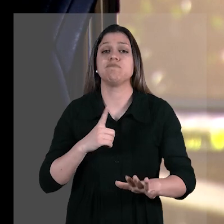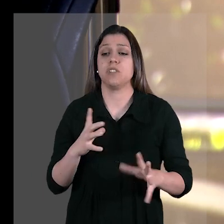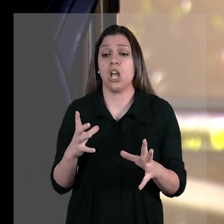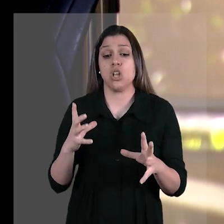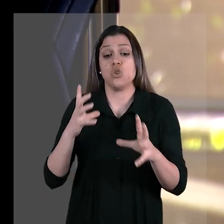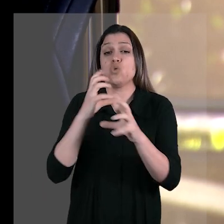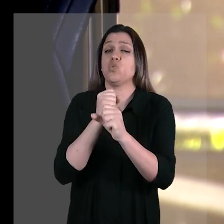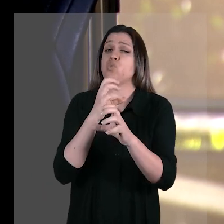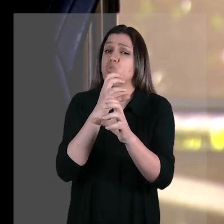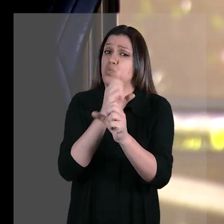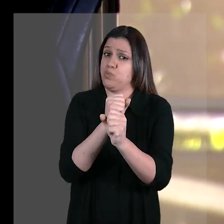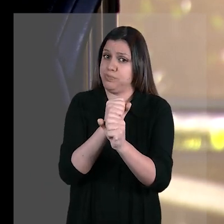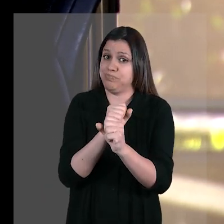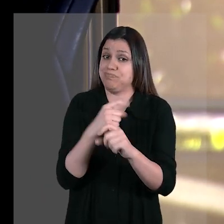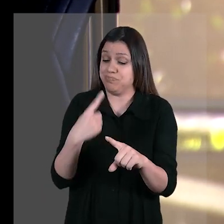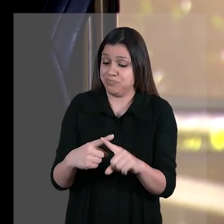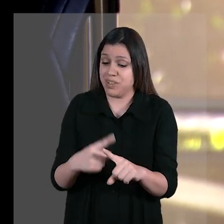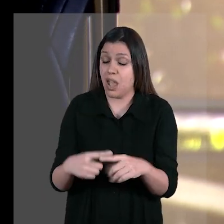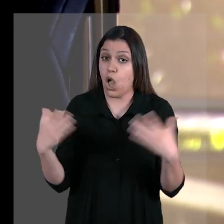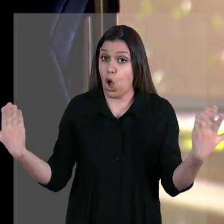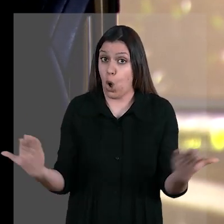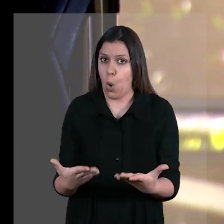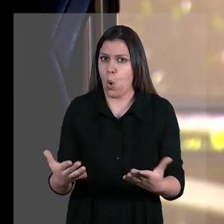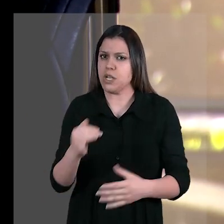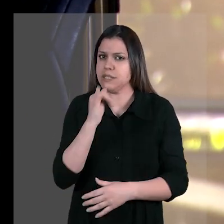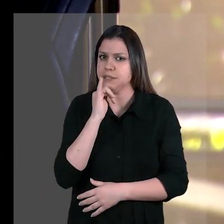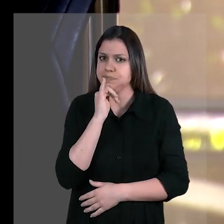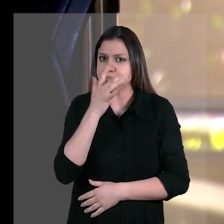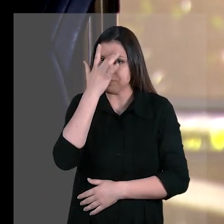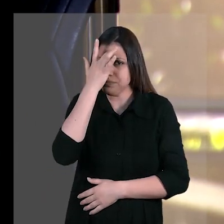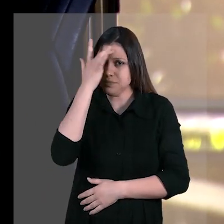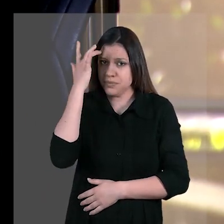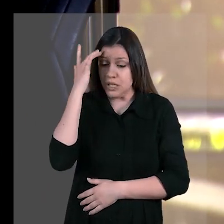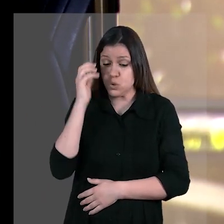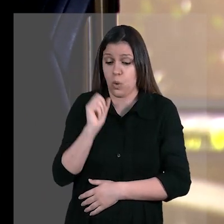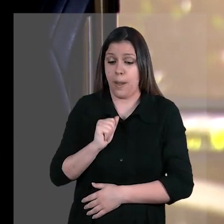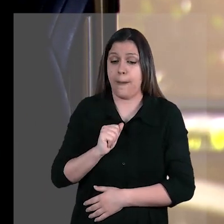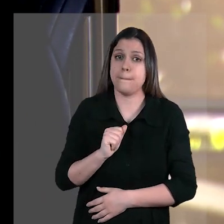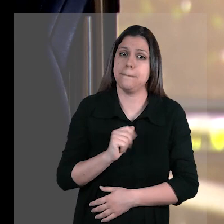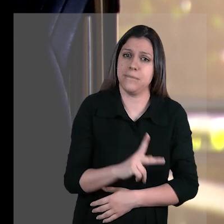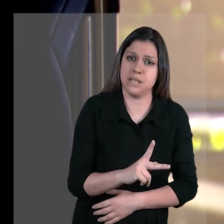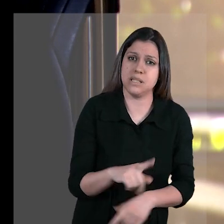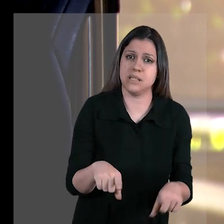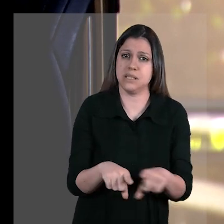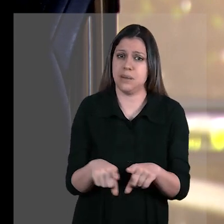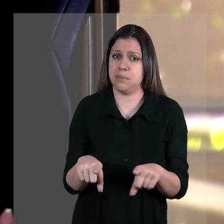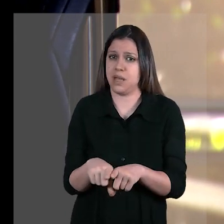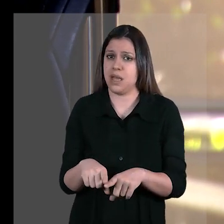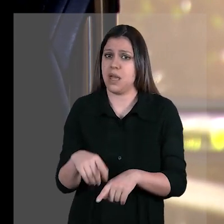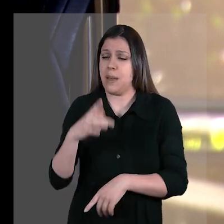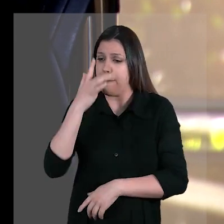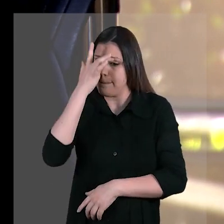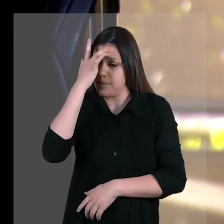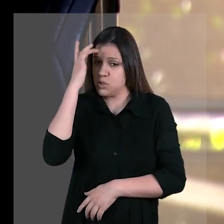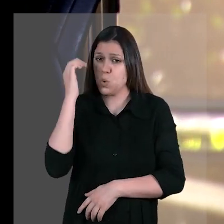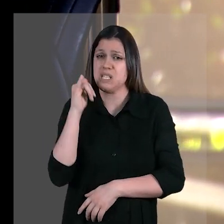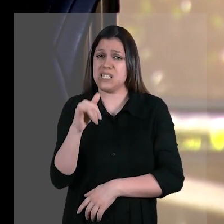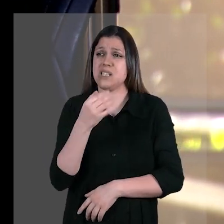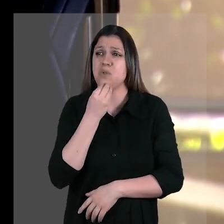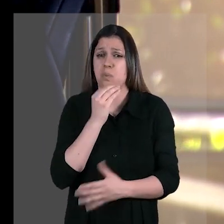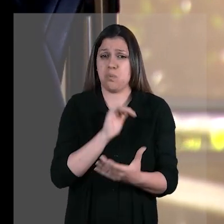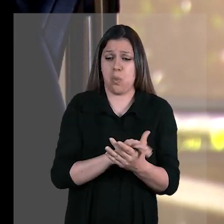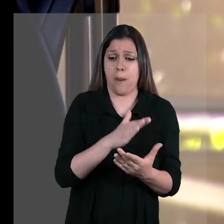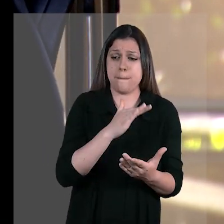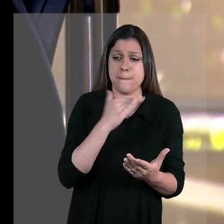né? Por quê? Porque o cálculo hoje, tanto da pessoa que vai se aposentar, como de quem vai receber uma pensão